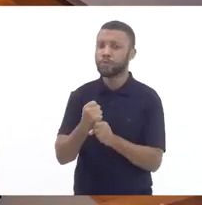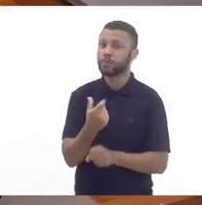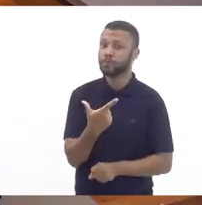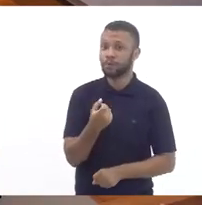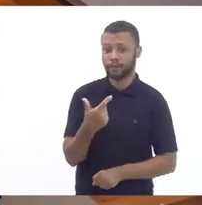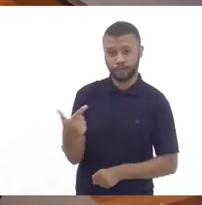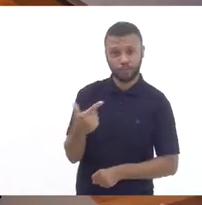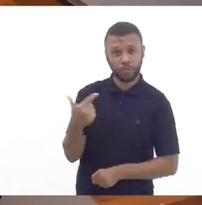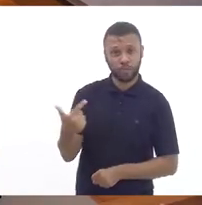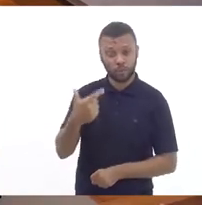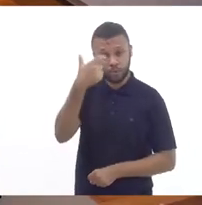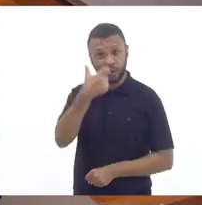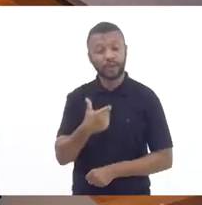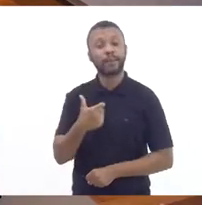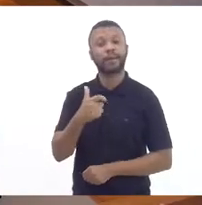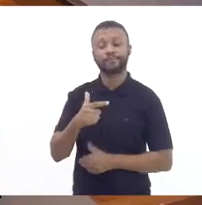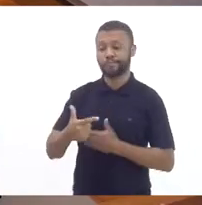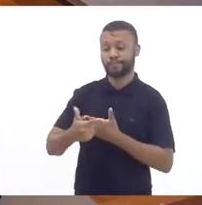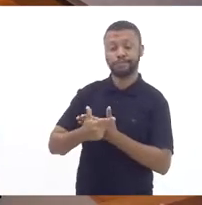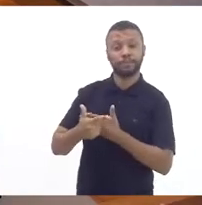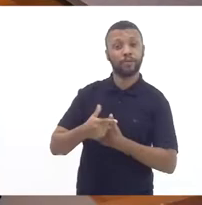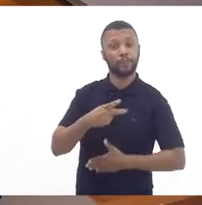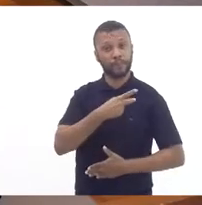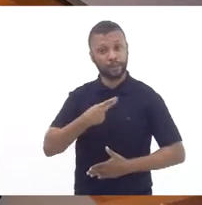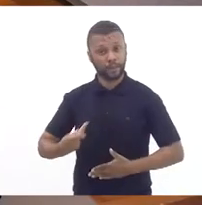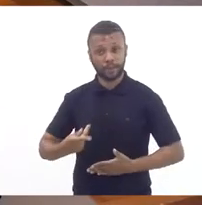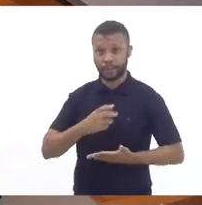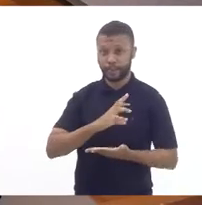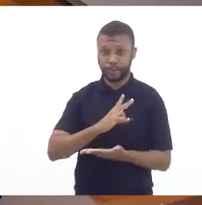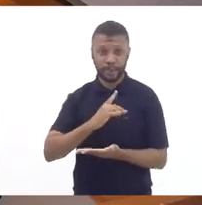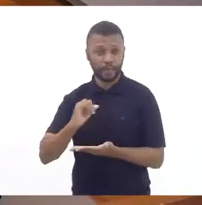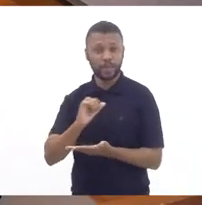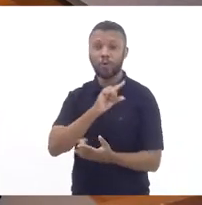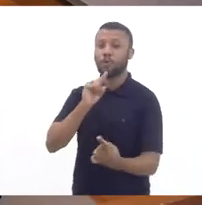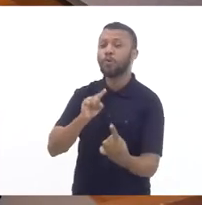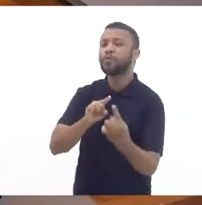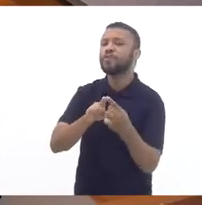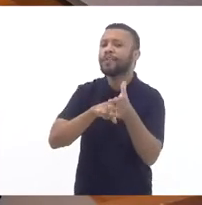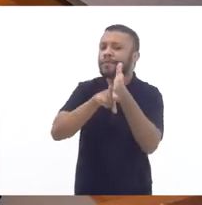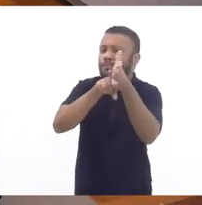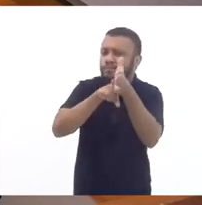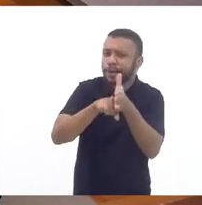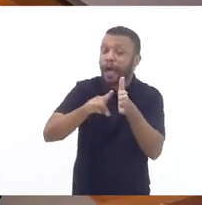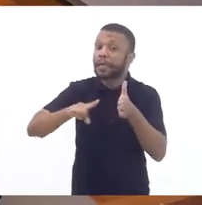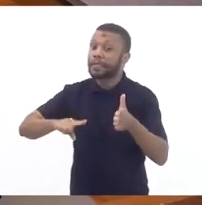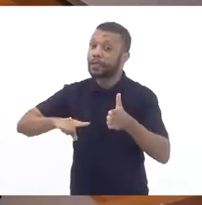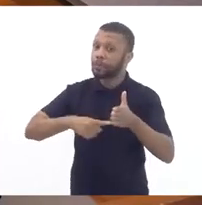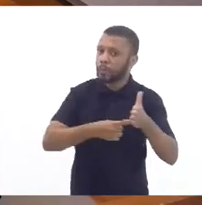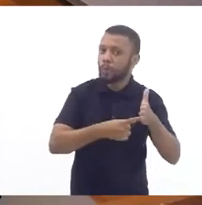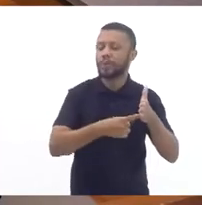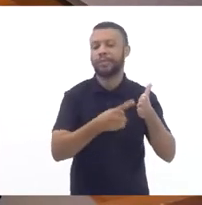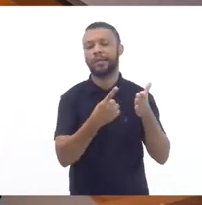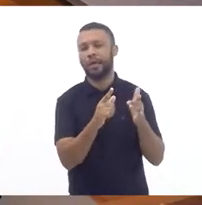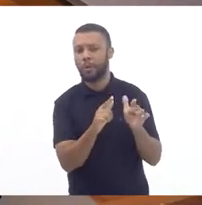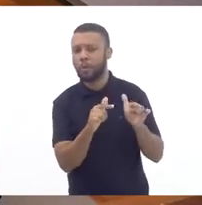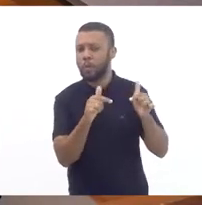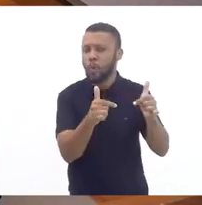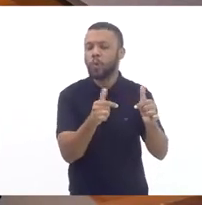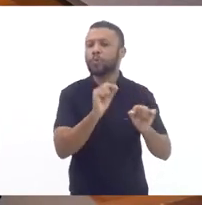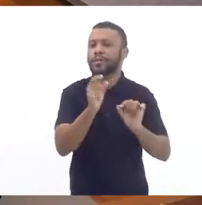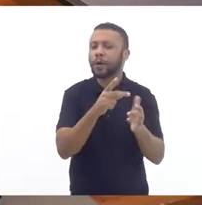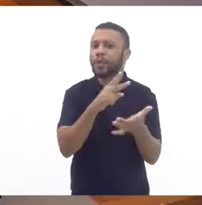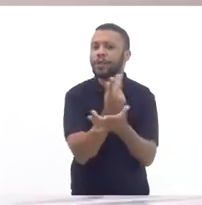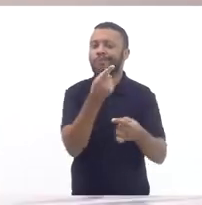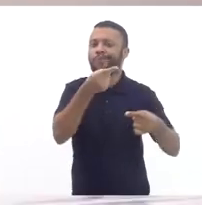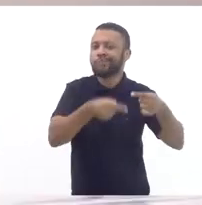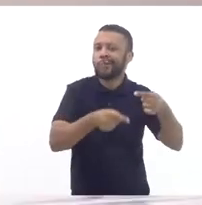de presidente da Comissão Parlamentar de Inquérito destinada a investigar denúncias, apurar interrupções no serviço de trem, atraso